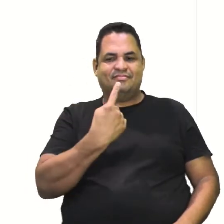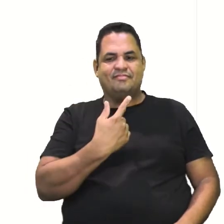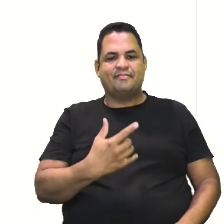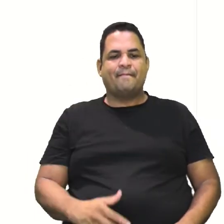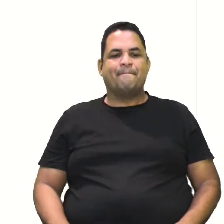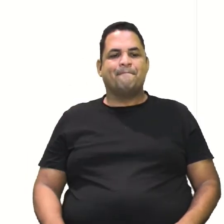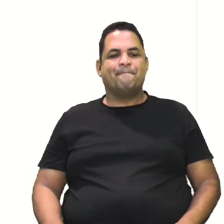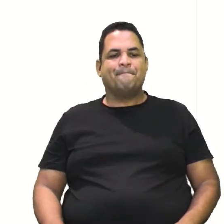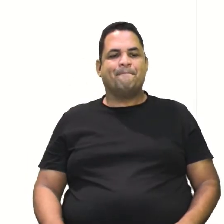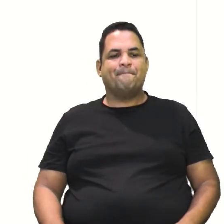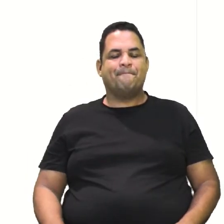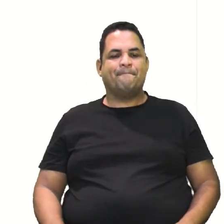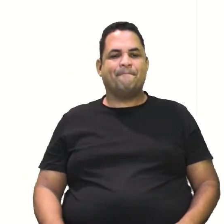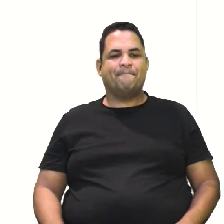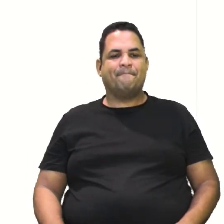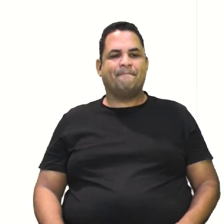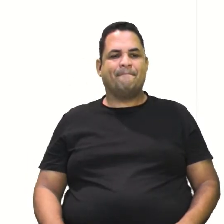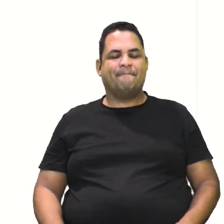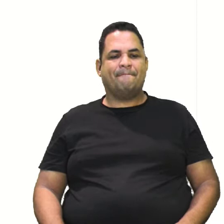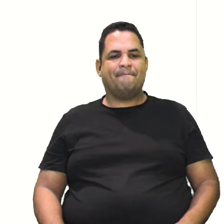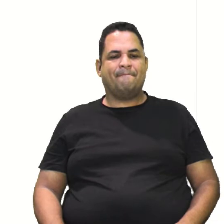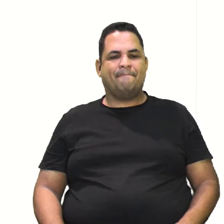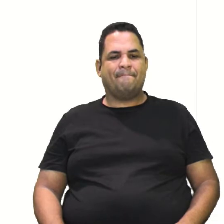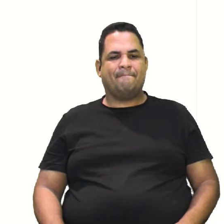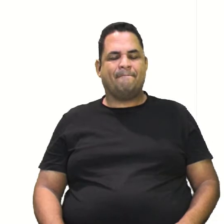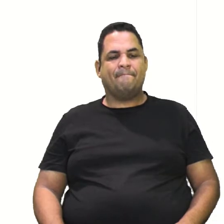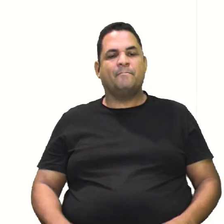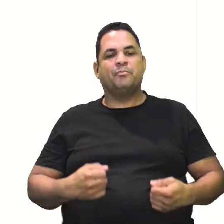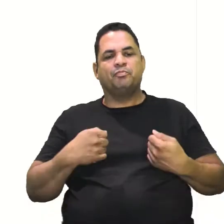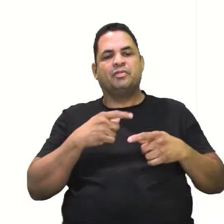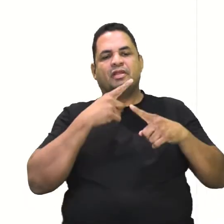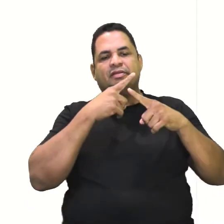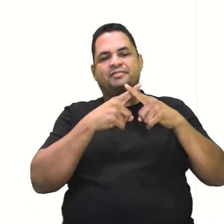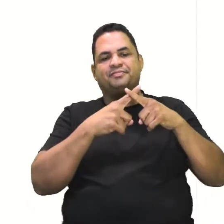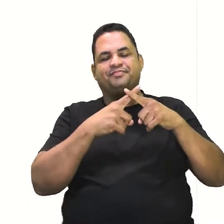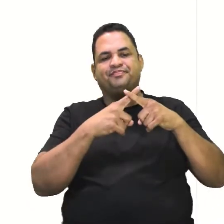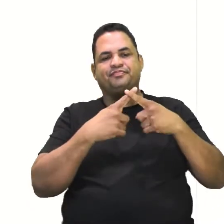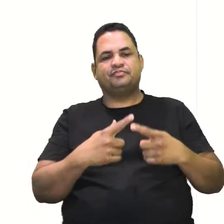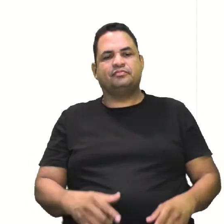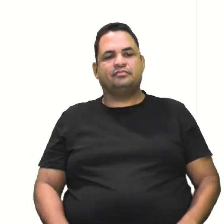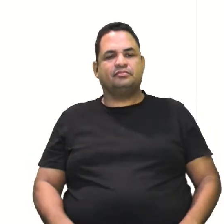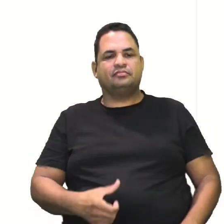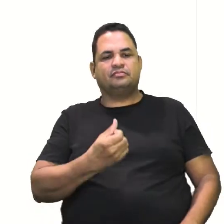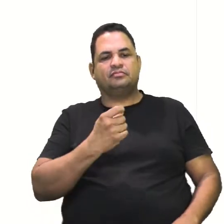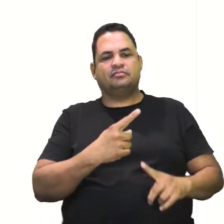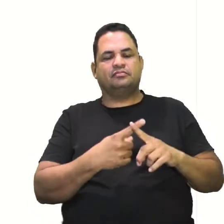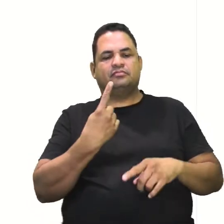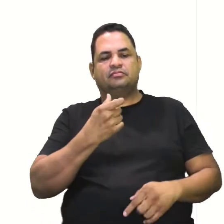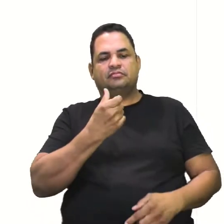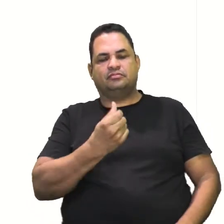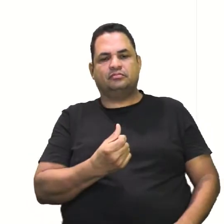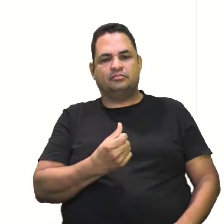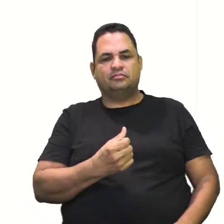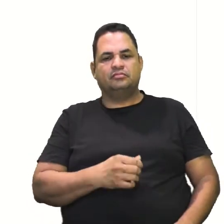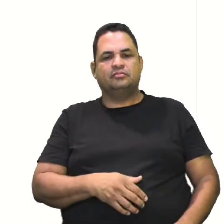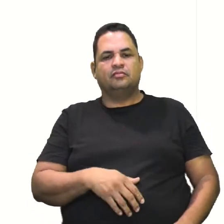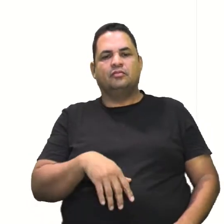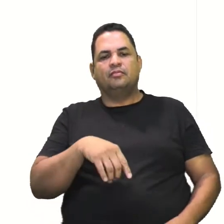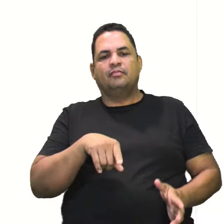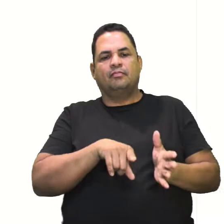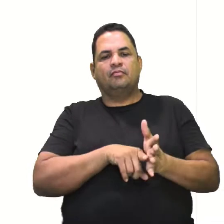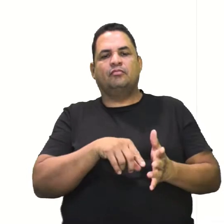lá. Agora, lembrando que precisamos calcular primeiro as multiplicações. Então, vamos vendo. 6 vezes 1? 6.